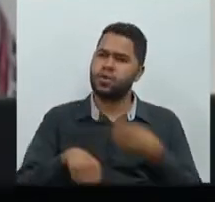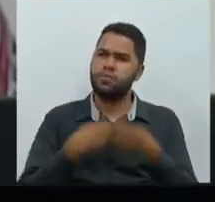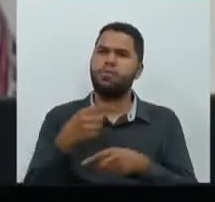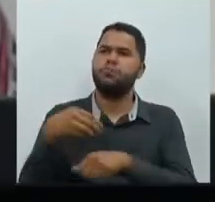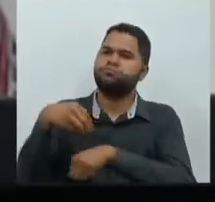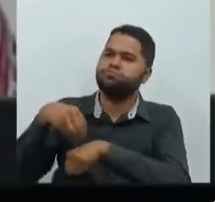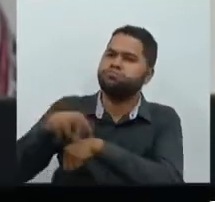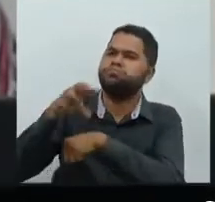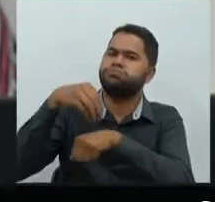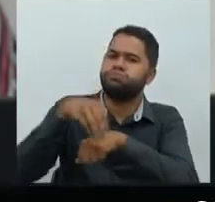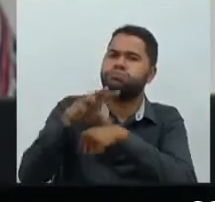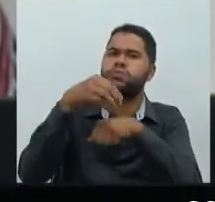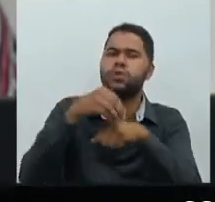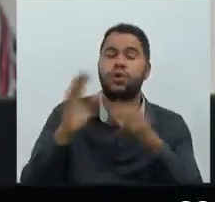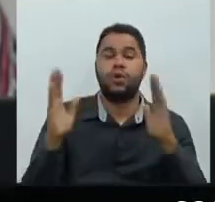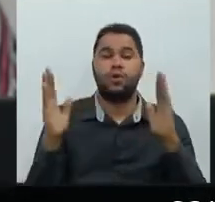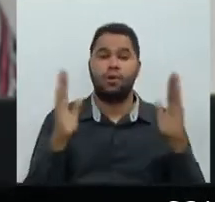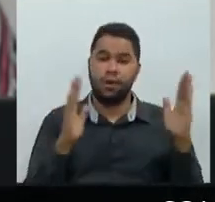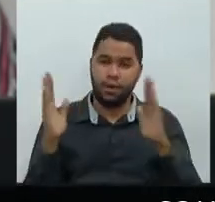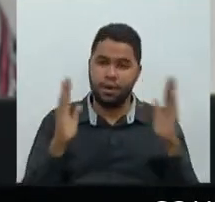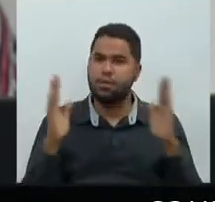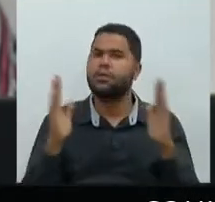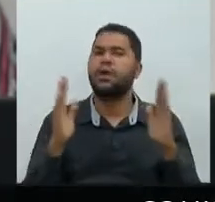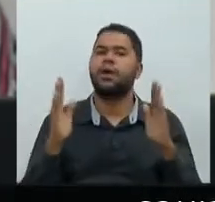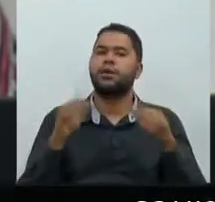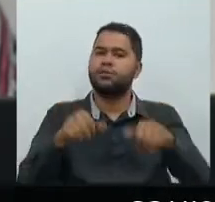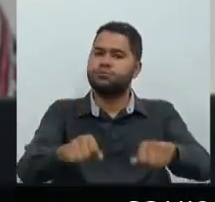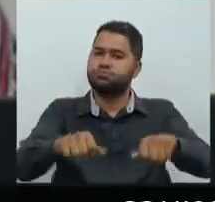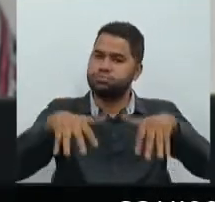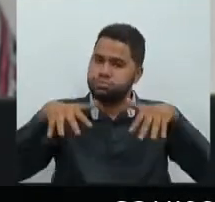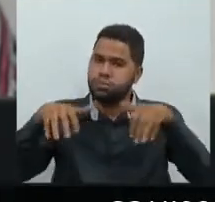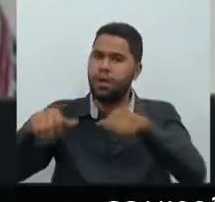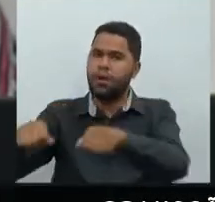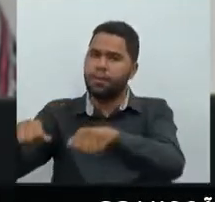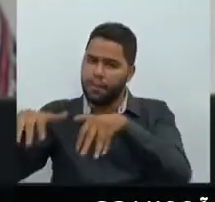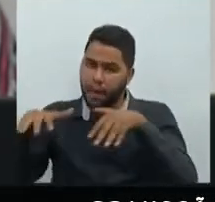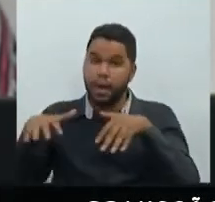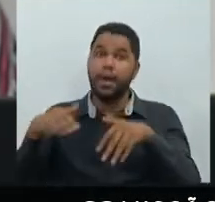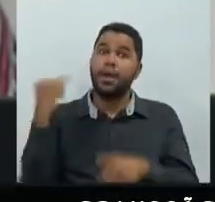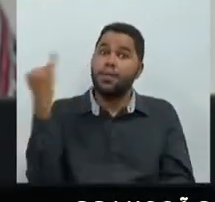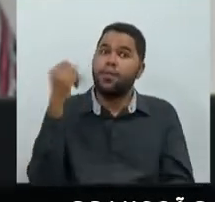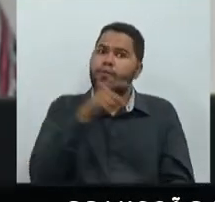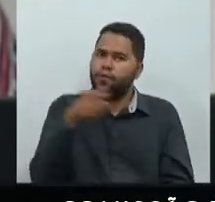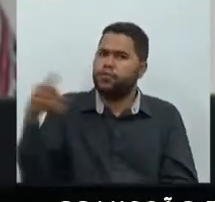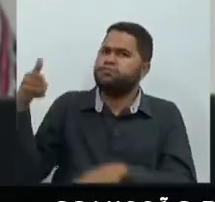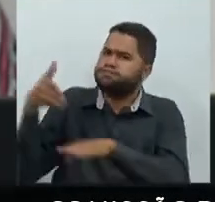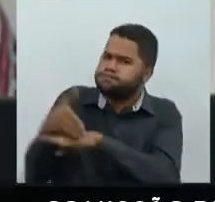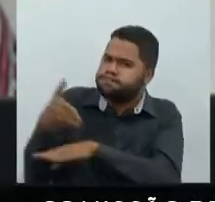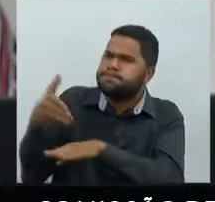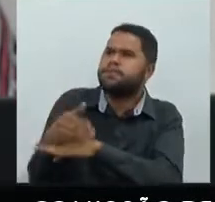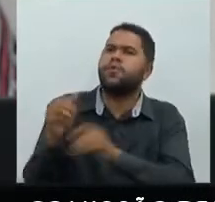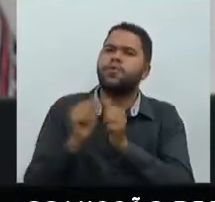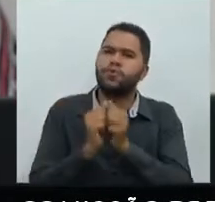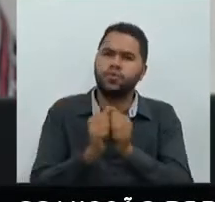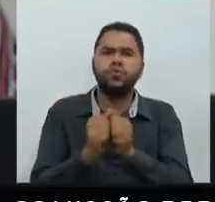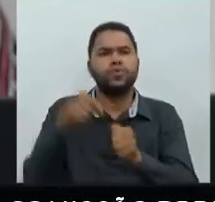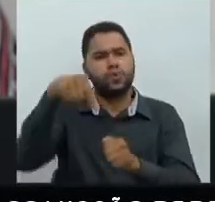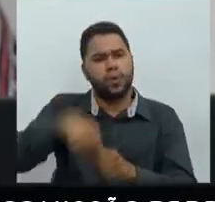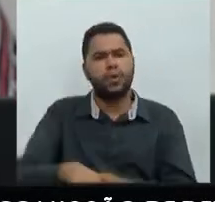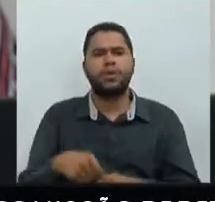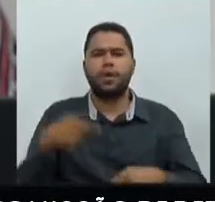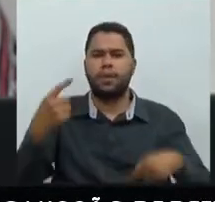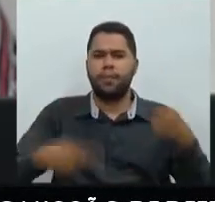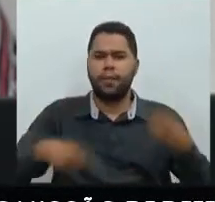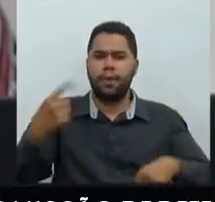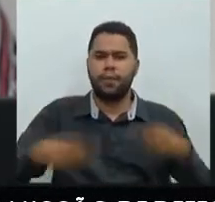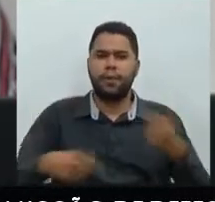todos vocês o calendário das audiências, tá? E é importante que vocês continuem participando conosco aqui desse debate,